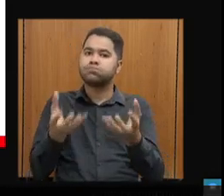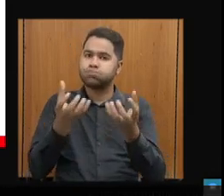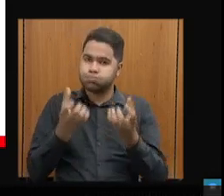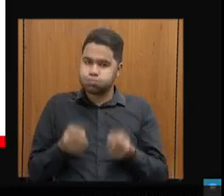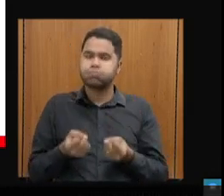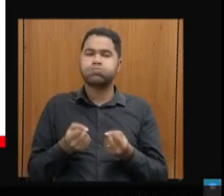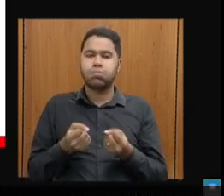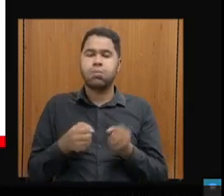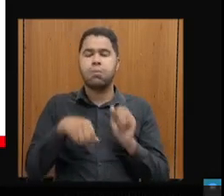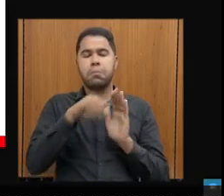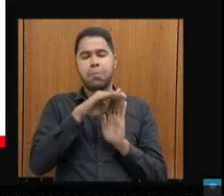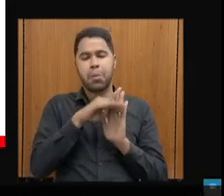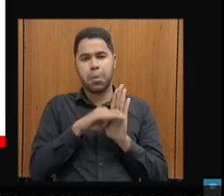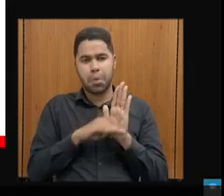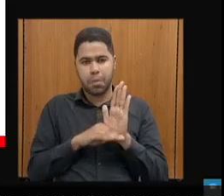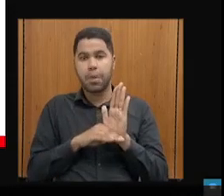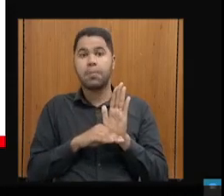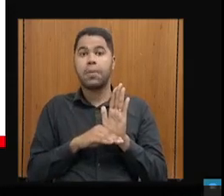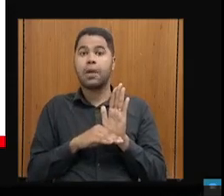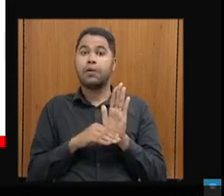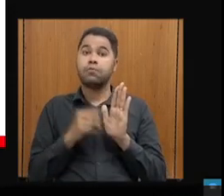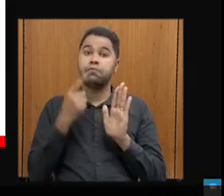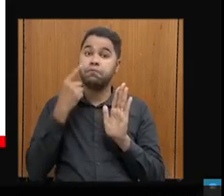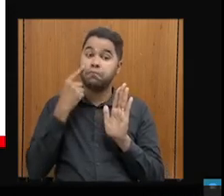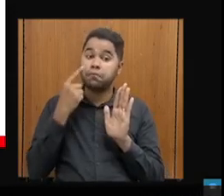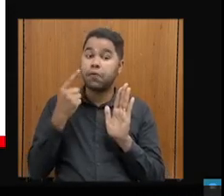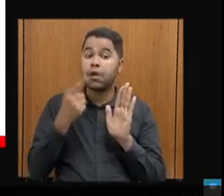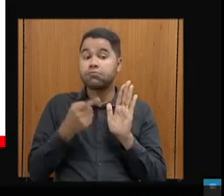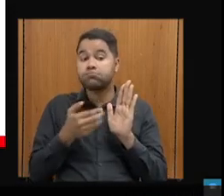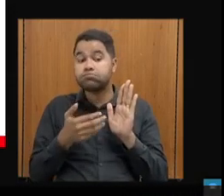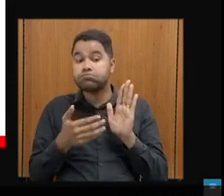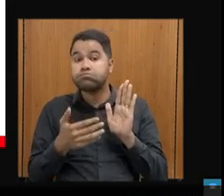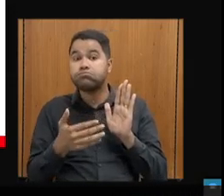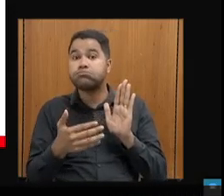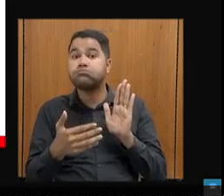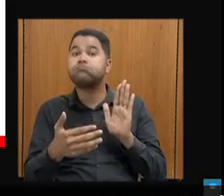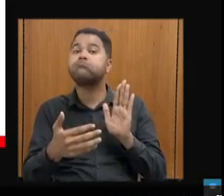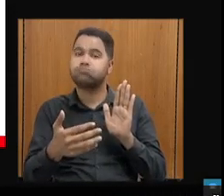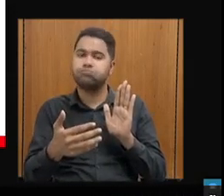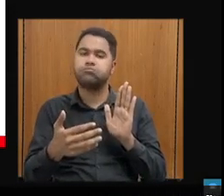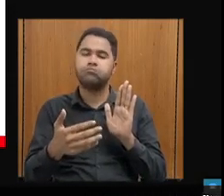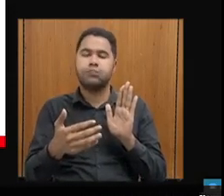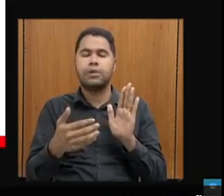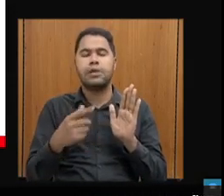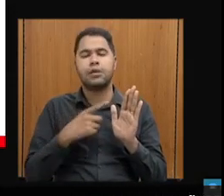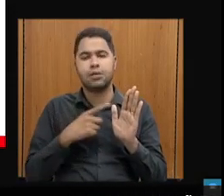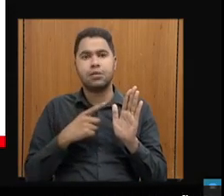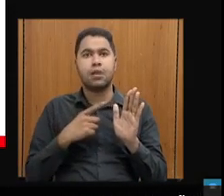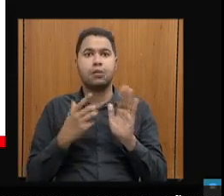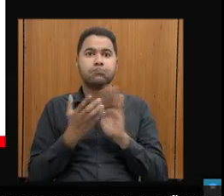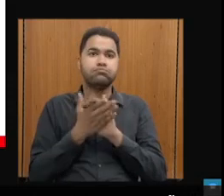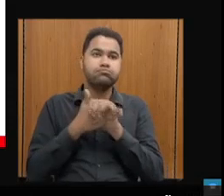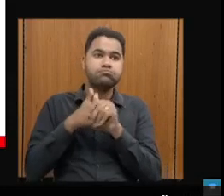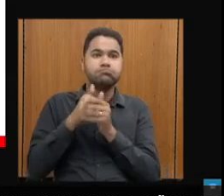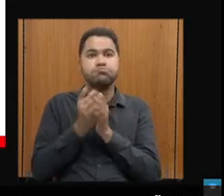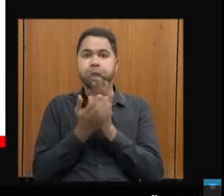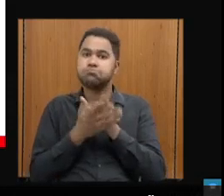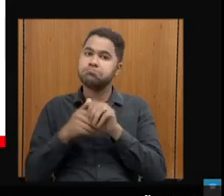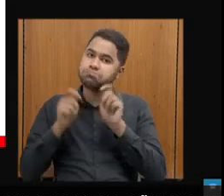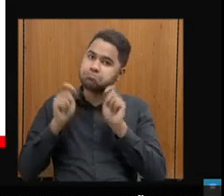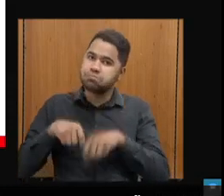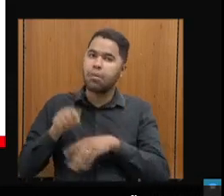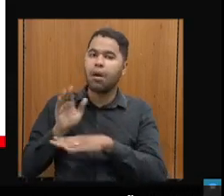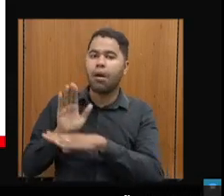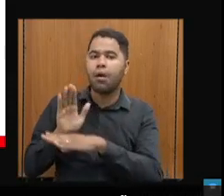esse programa vamos é ver como que ele vai se comportar e a gente tem muita expectativa que ele possa